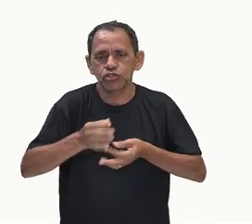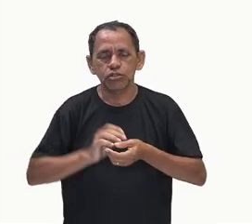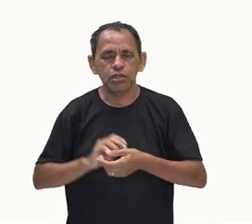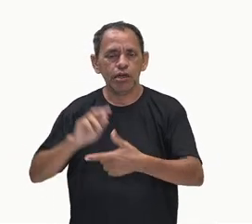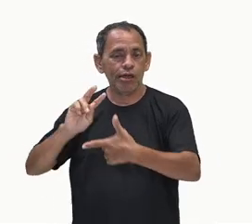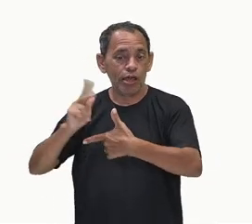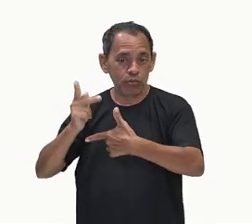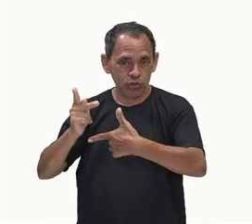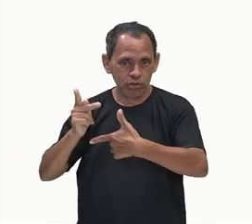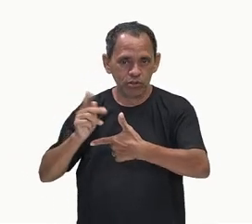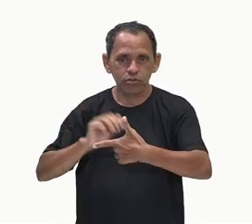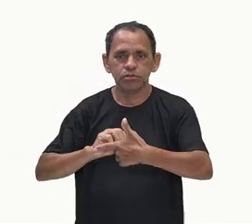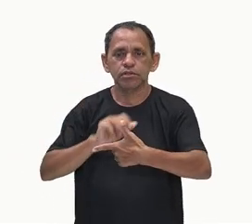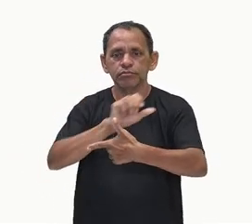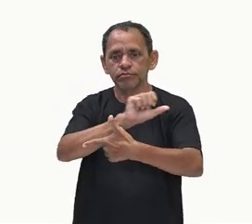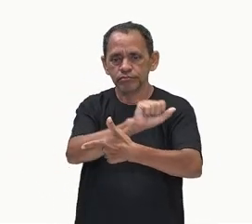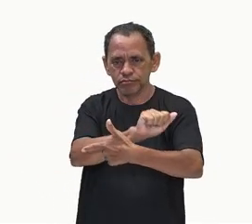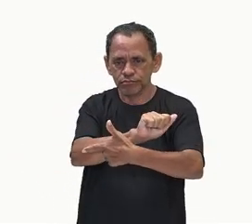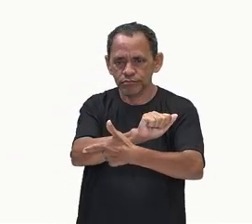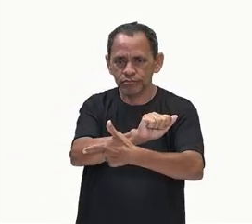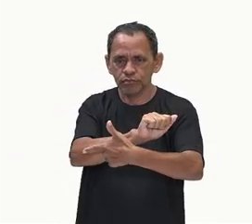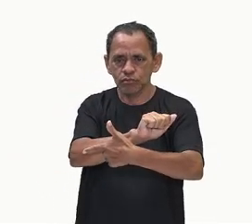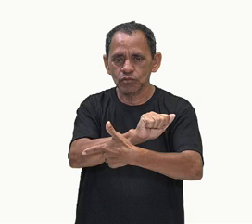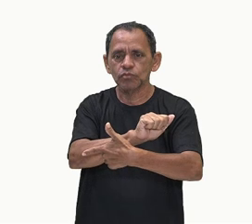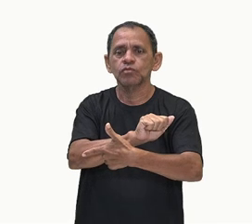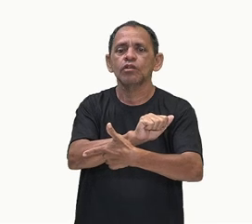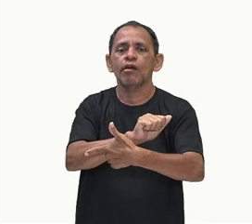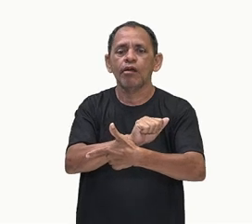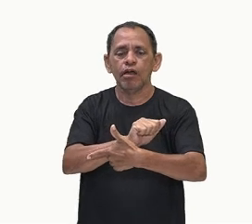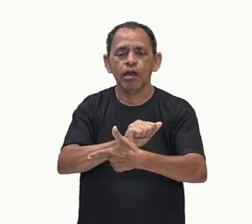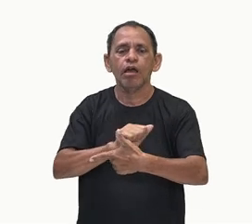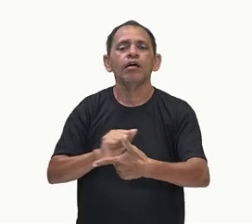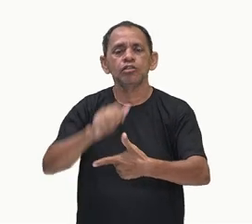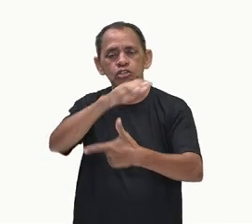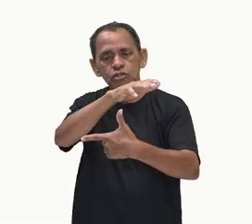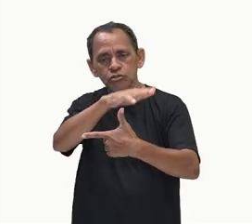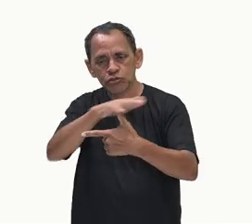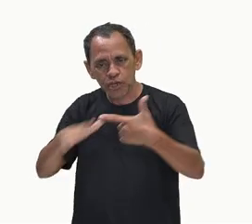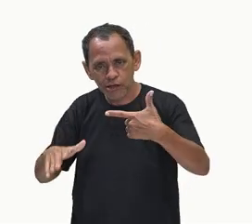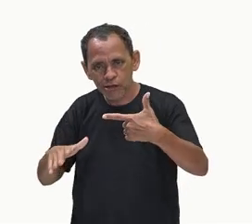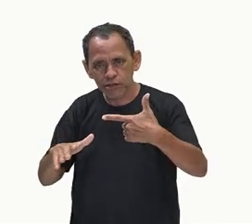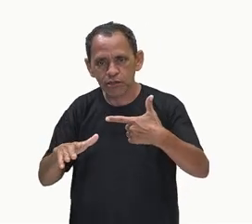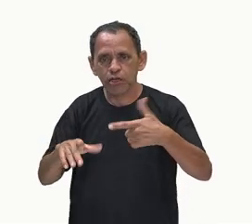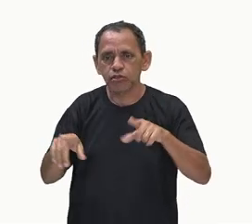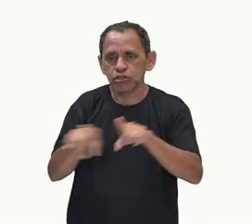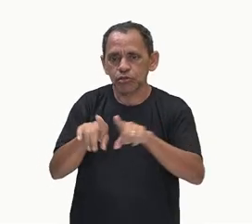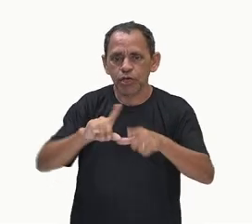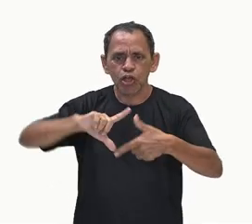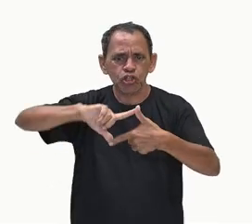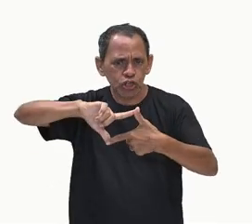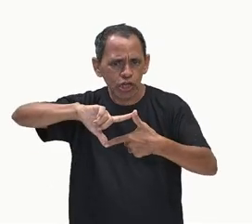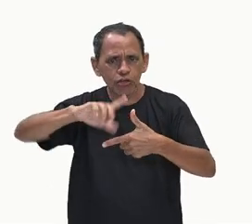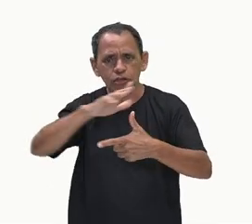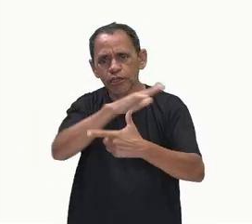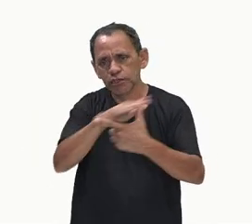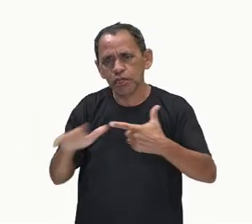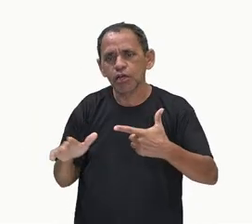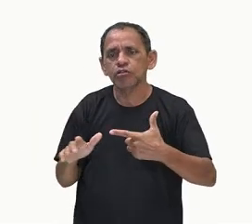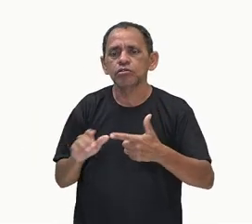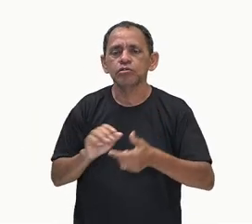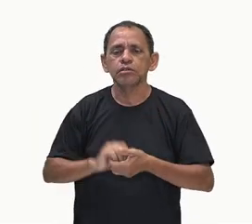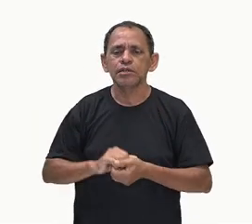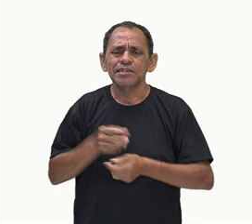hipotenusa a do triângulo retângulo a hipotenusa ela está sempre oposta aqui ao